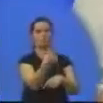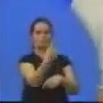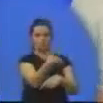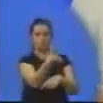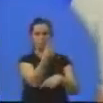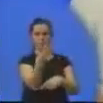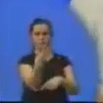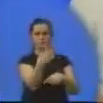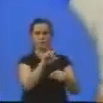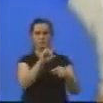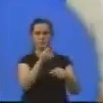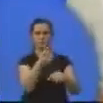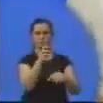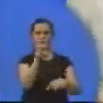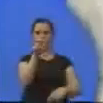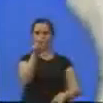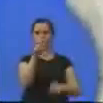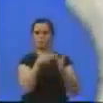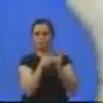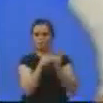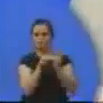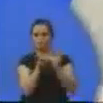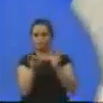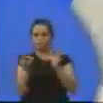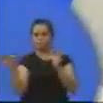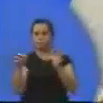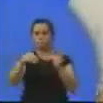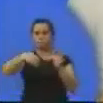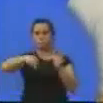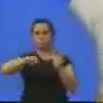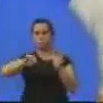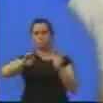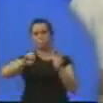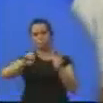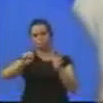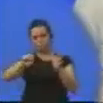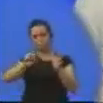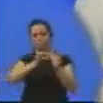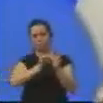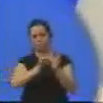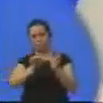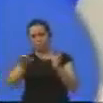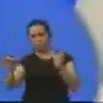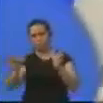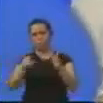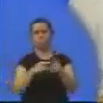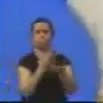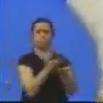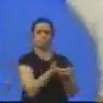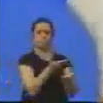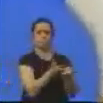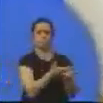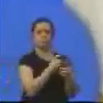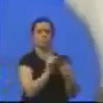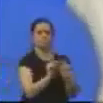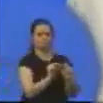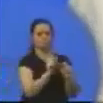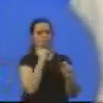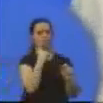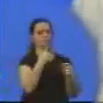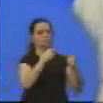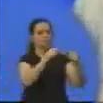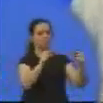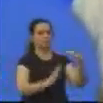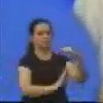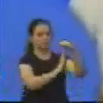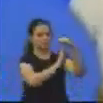63,5 metros. Bom, achei o x. Agora, eu vou fazer o estudo do sinal para saber se isso é um ponto de